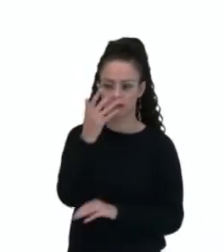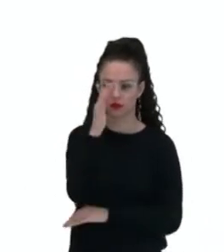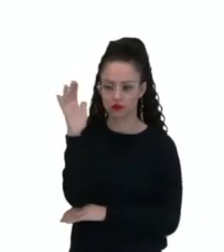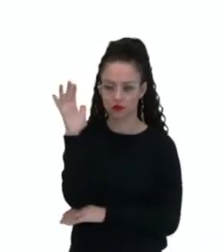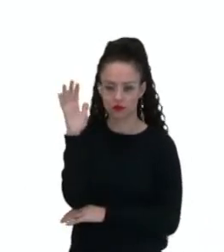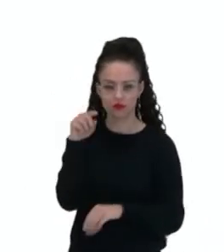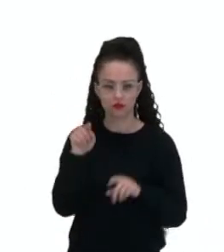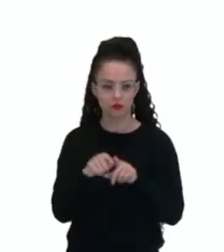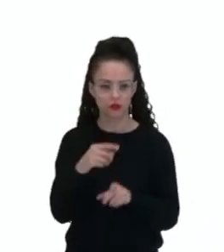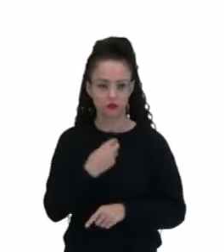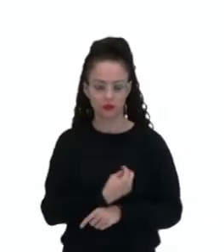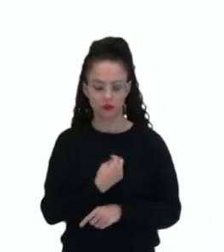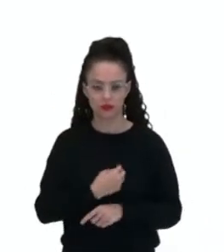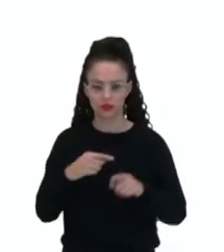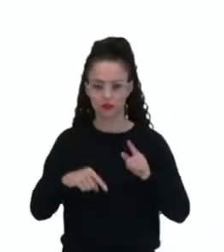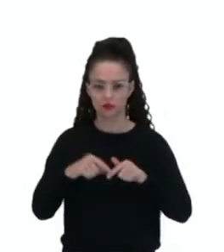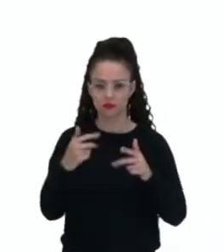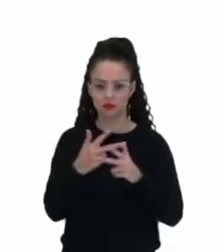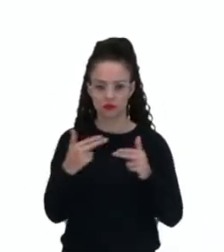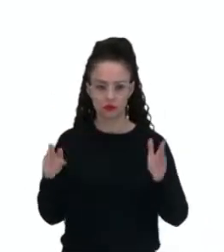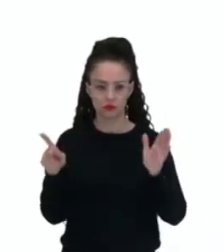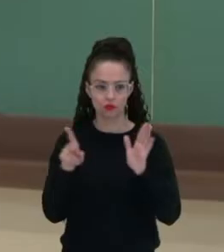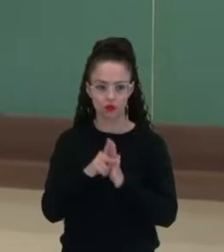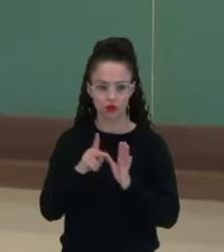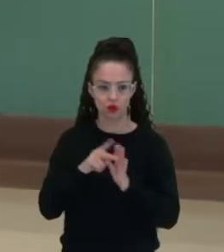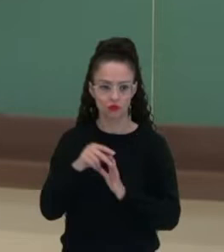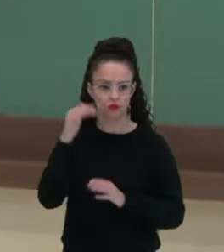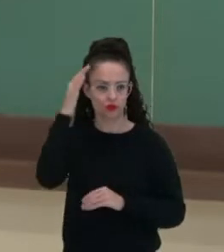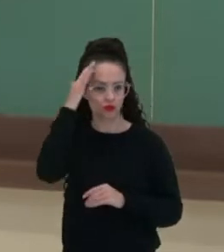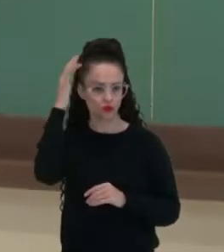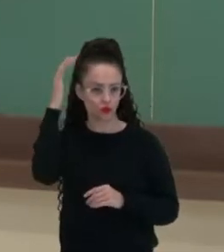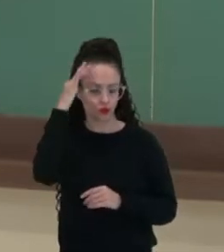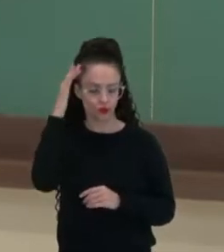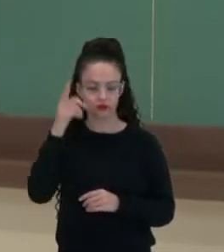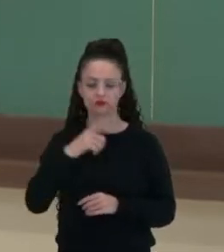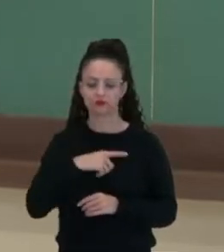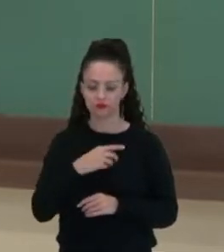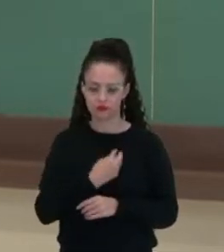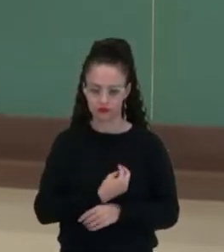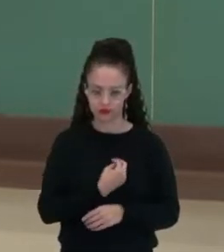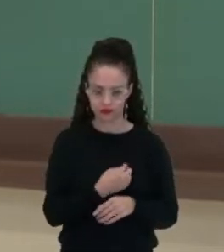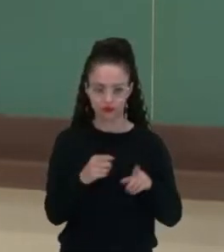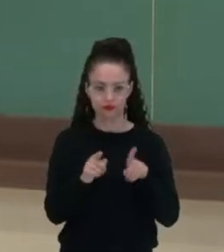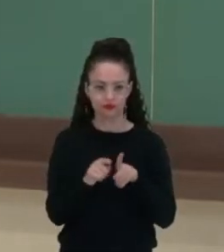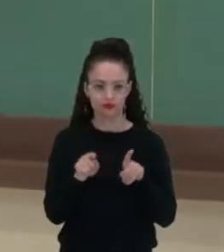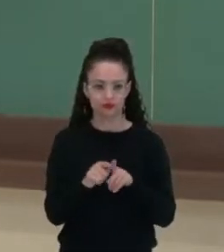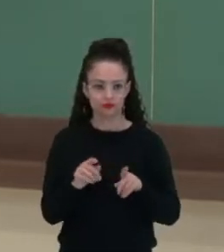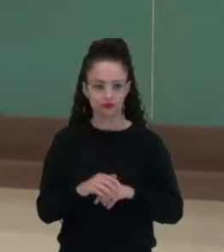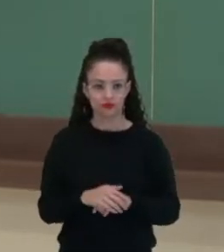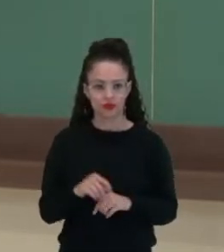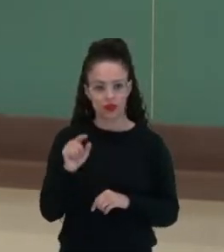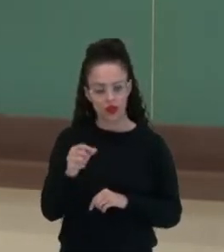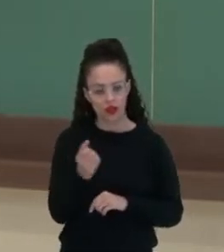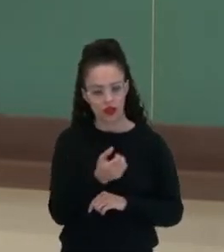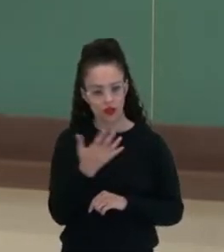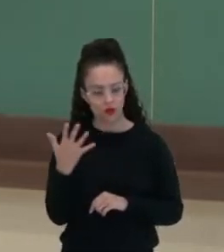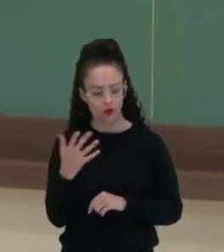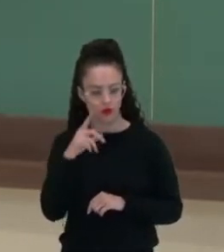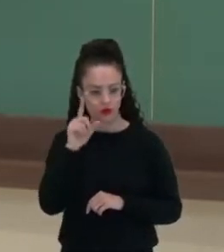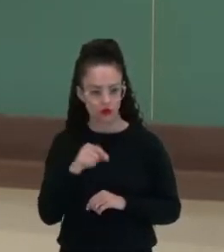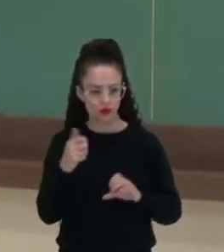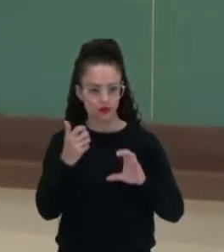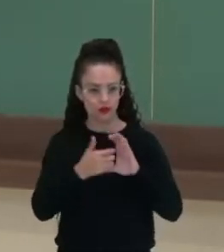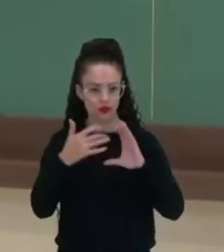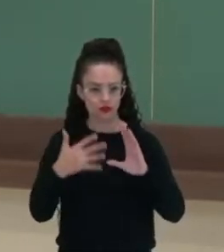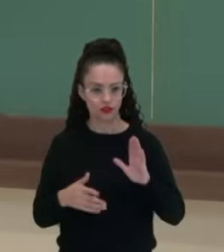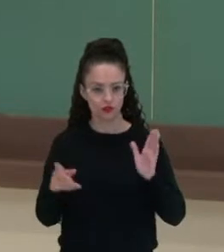e a presença dos elementos do universo onírico, né, dos sonhos, então vai estar presente também. São alguns dos traços considerados